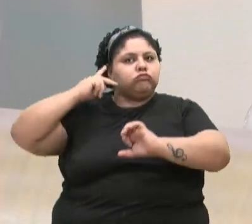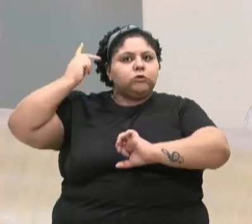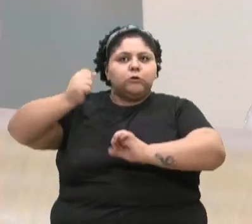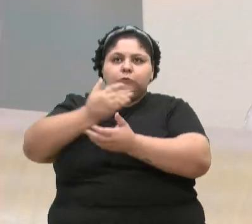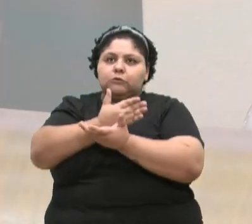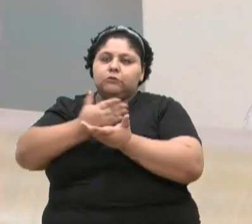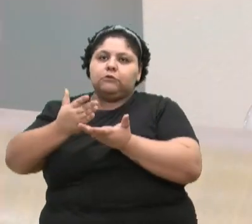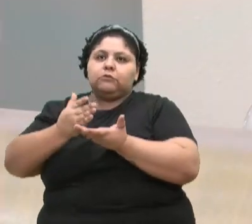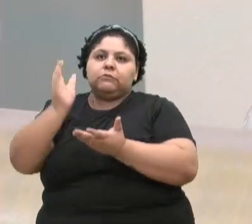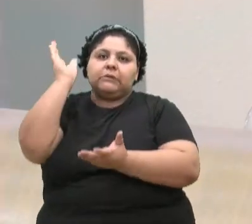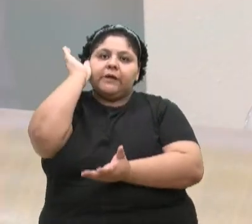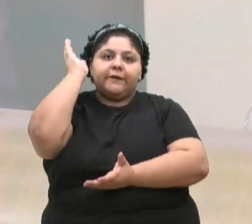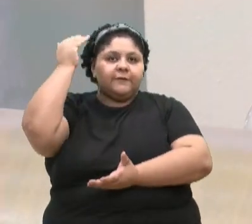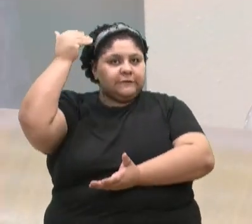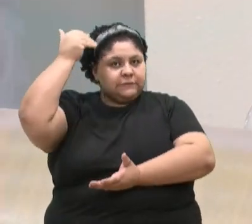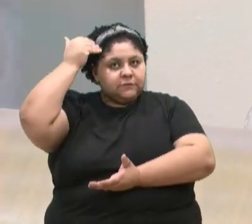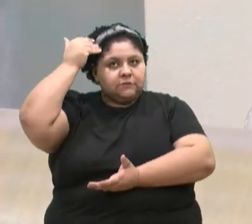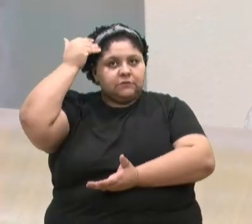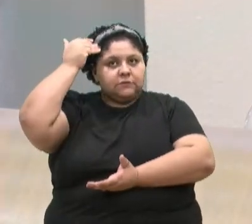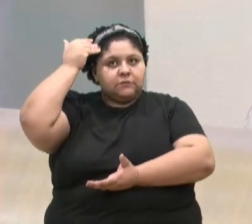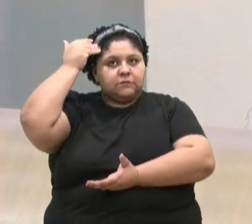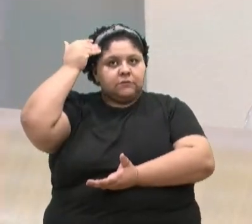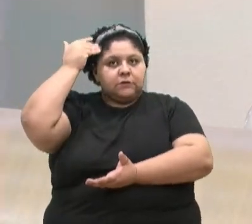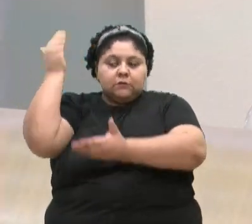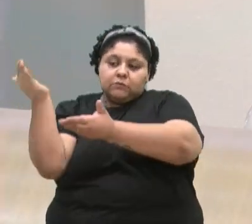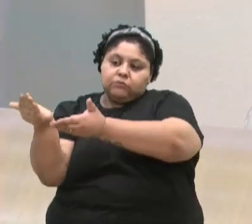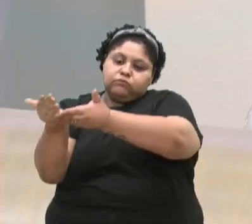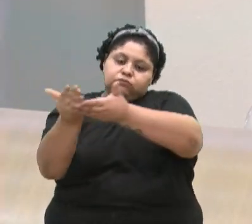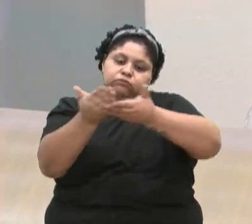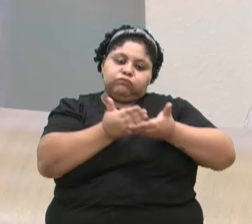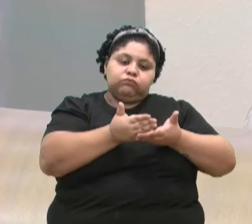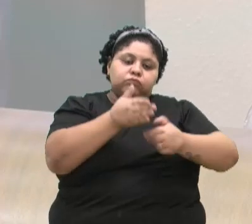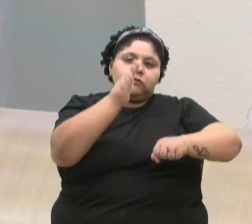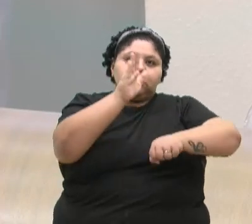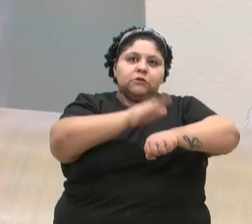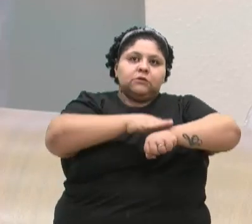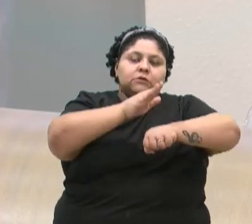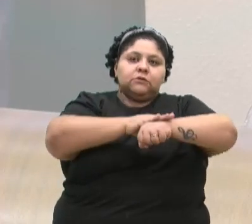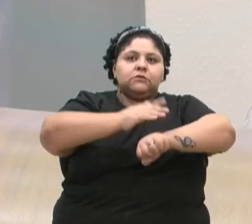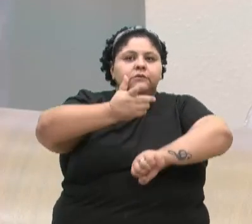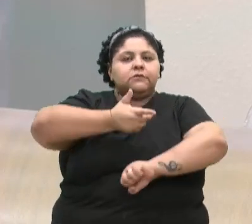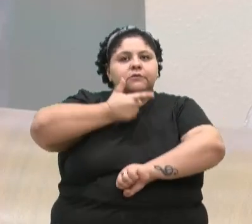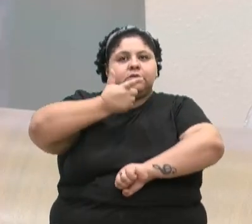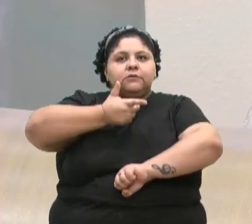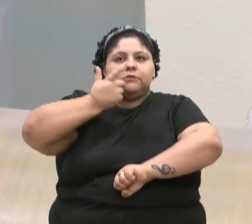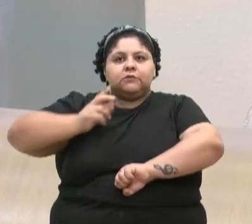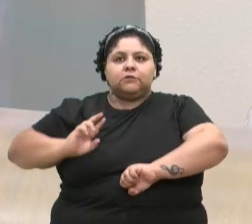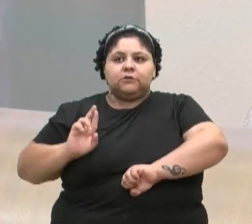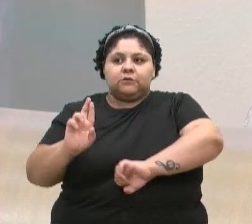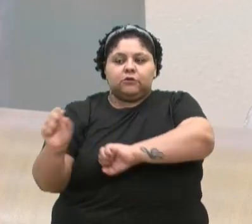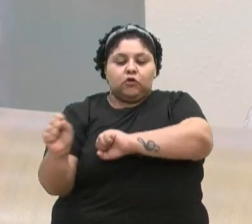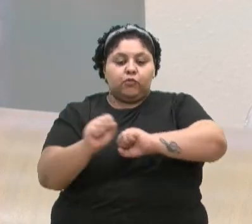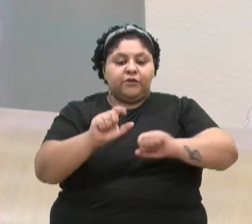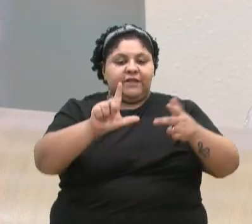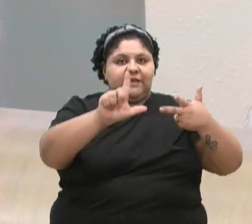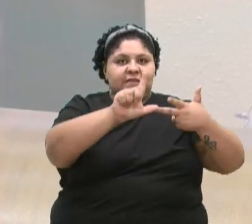iniciativa do vereador Felipe Gremelmaier, a quem convido para, nesse momento, se pronunciar em nome do Poder